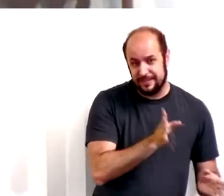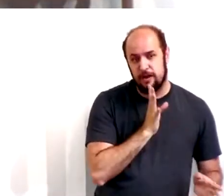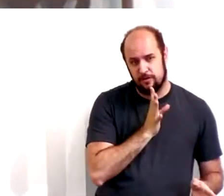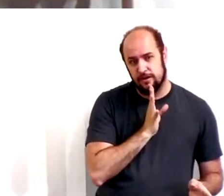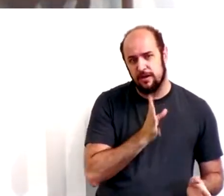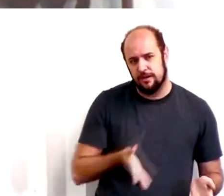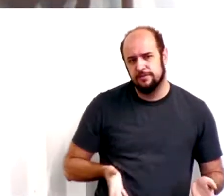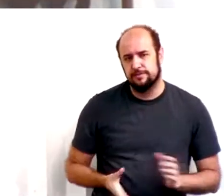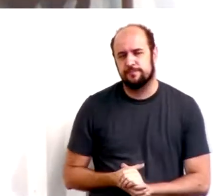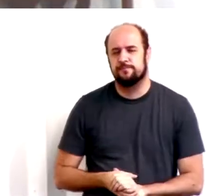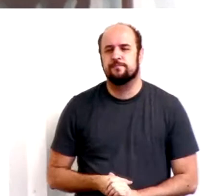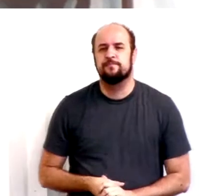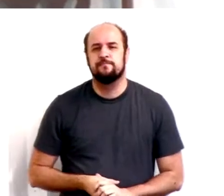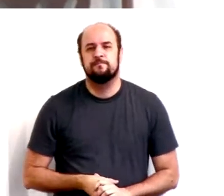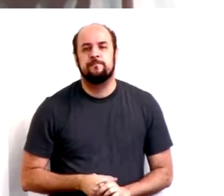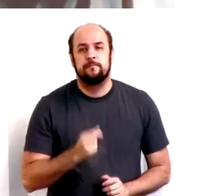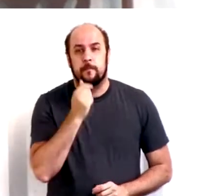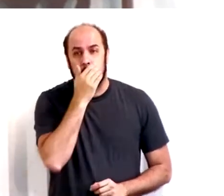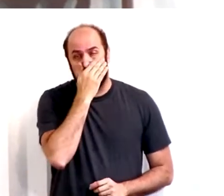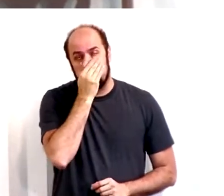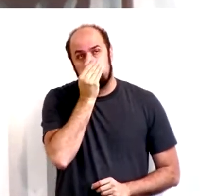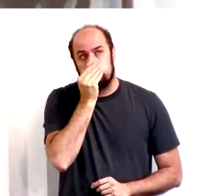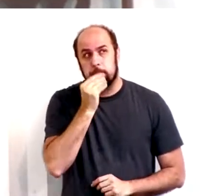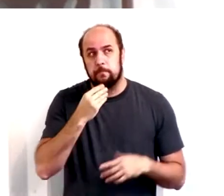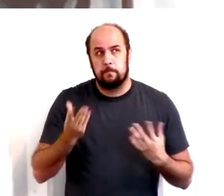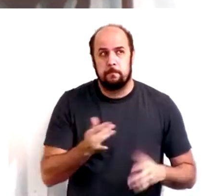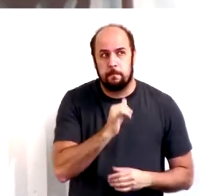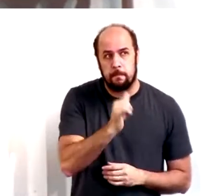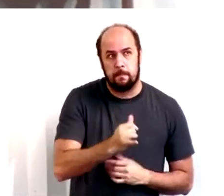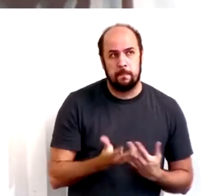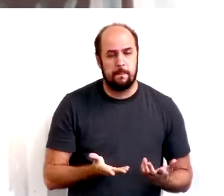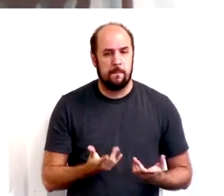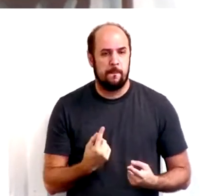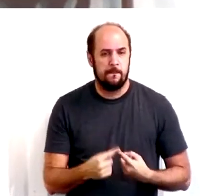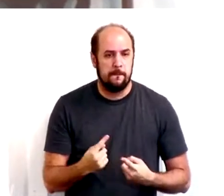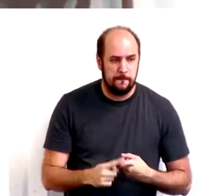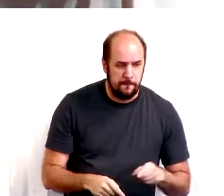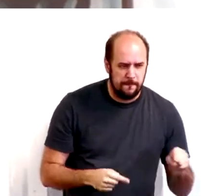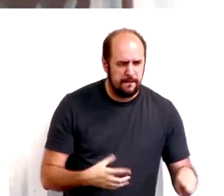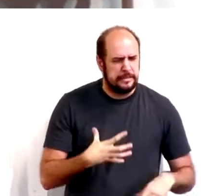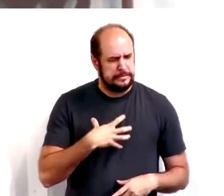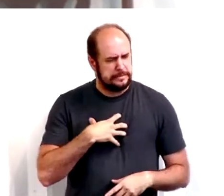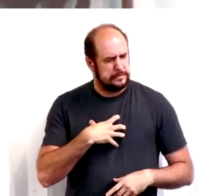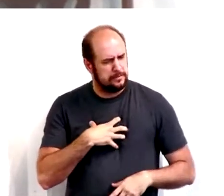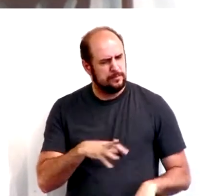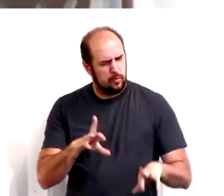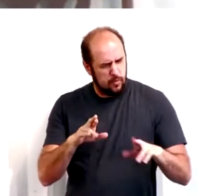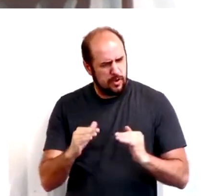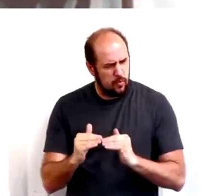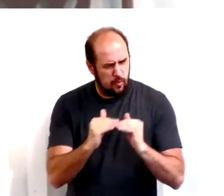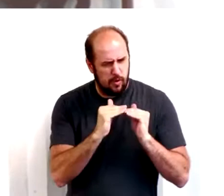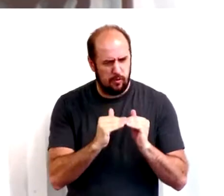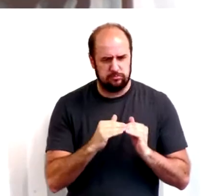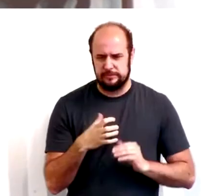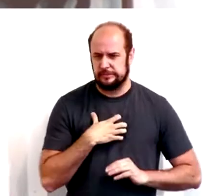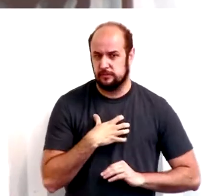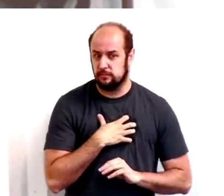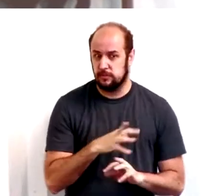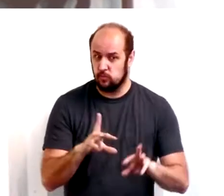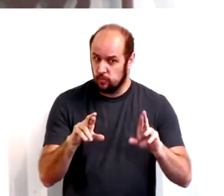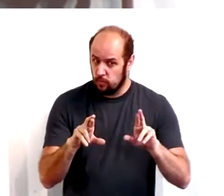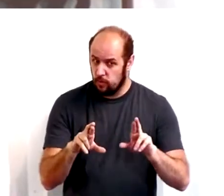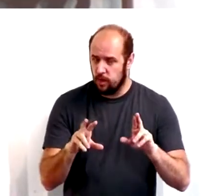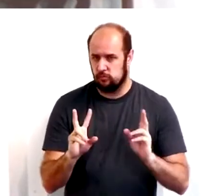caráter comprovado. E quando ele diz, porque a ninguém tenho de igual sentimento, esse de igual sentimento aqui